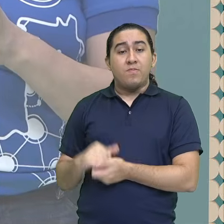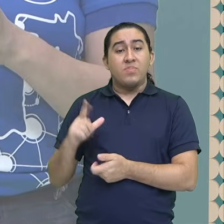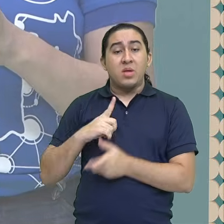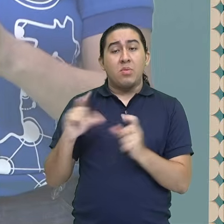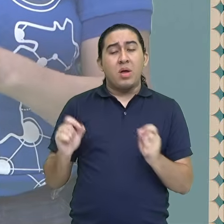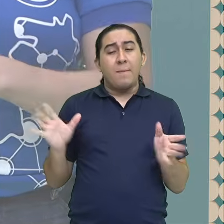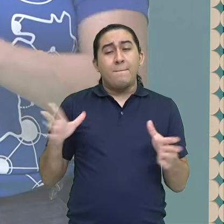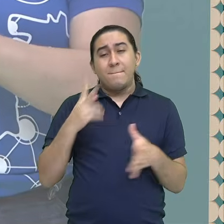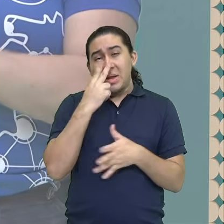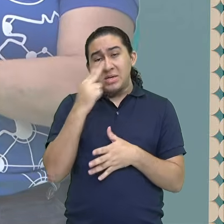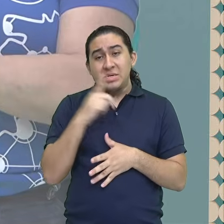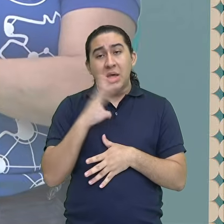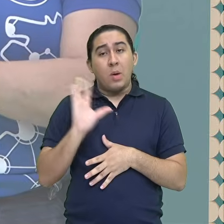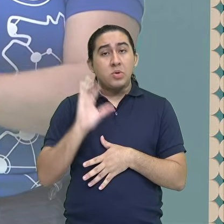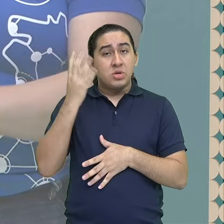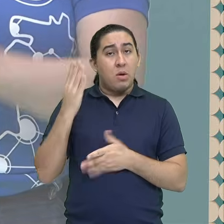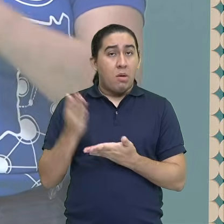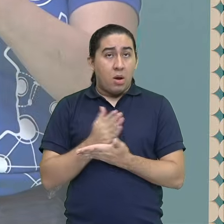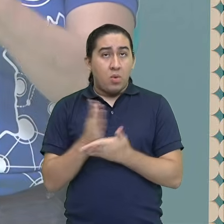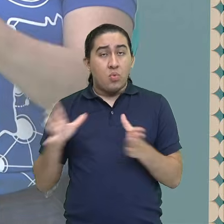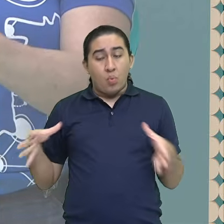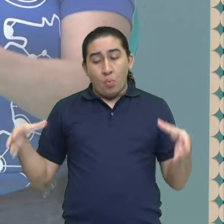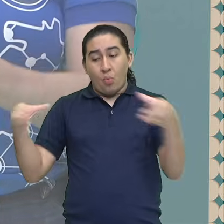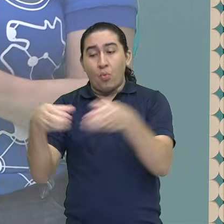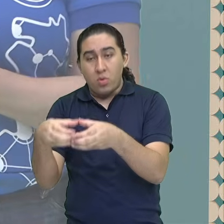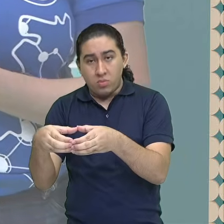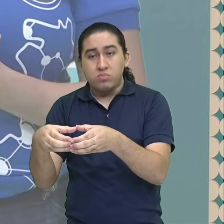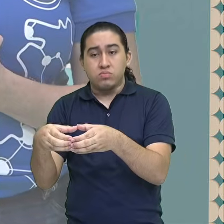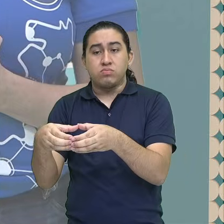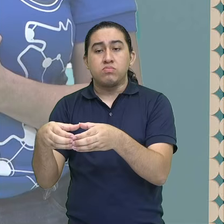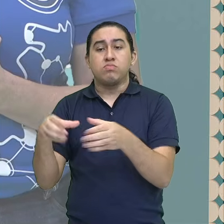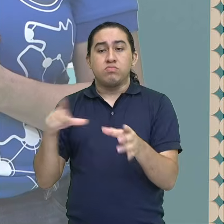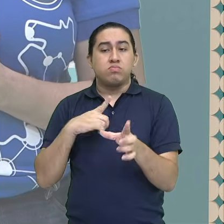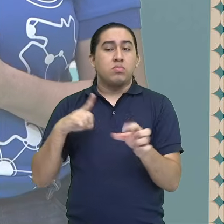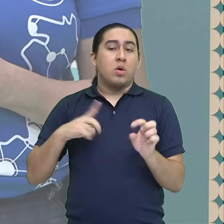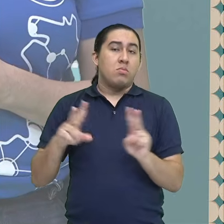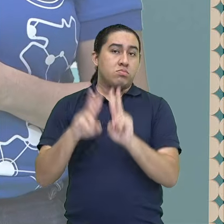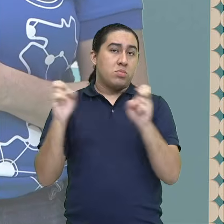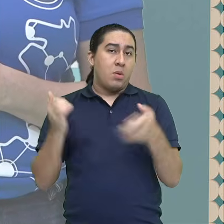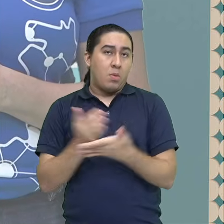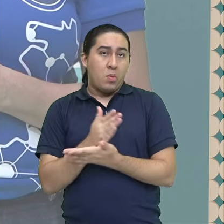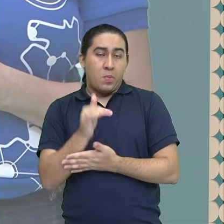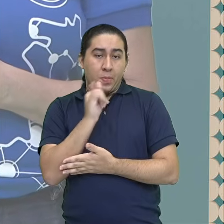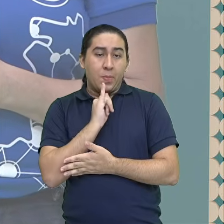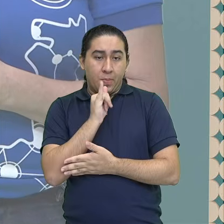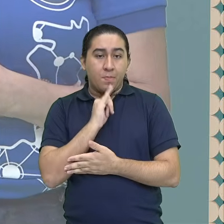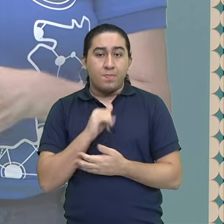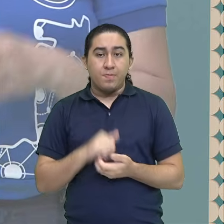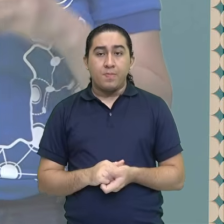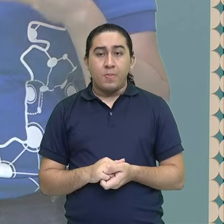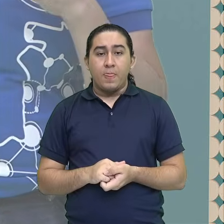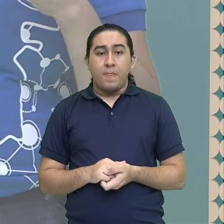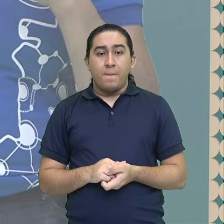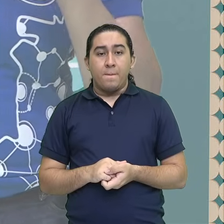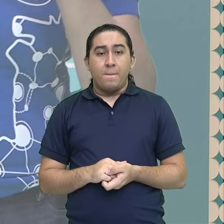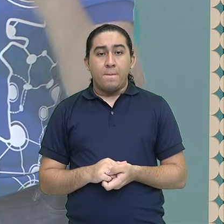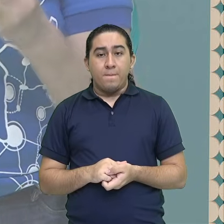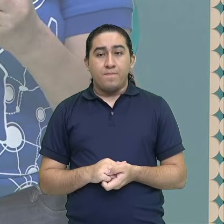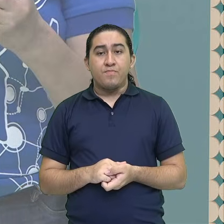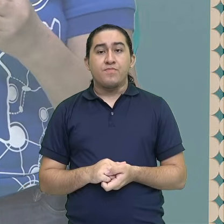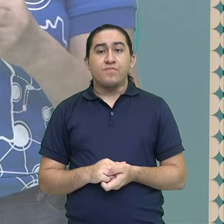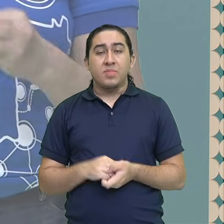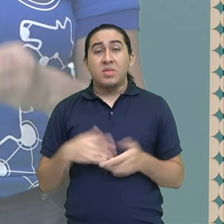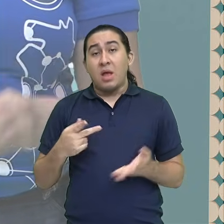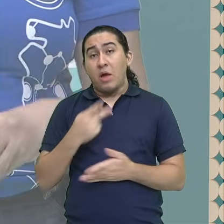vou isolar algo, ou alguém de determinado assunto, por exemplo. Né? Olha, eu vou falar para